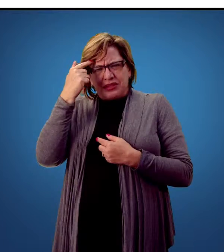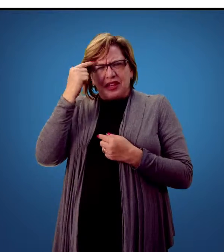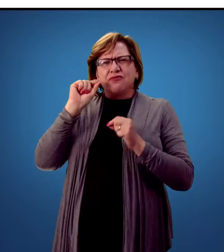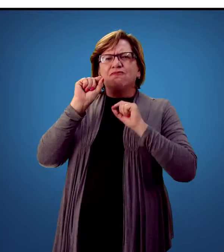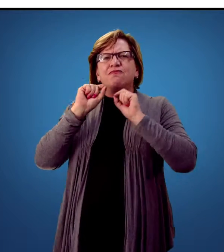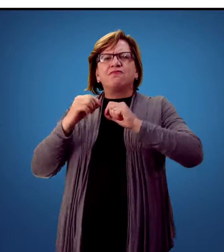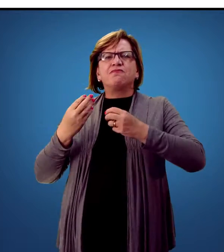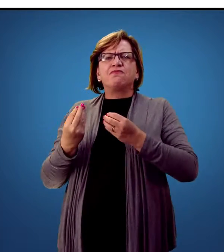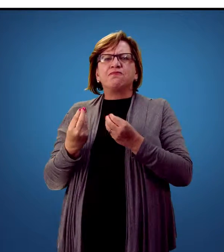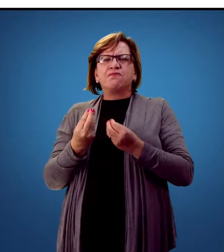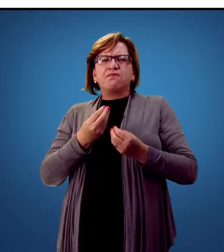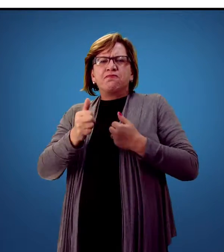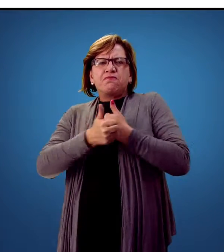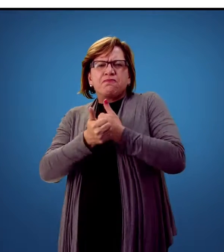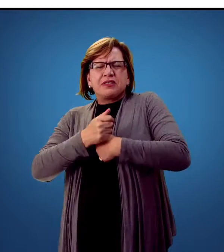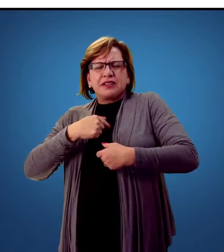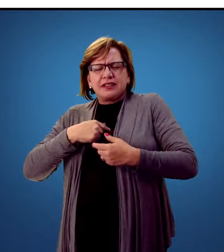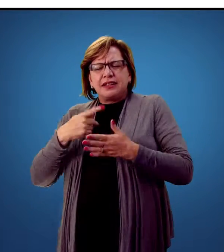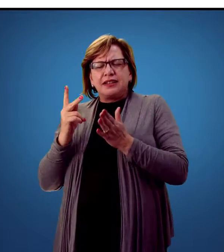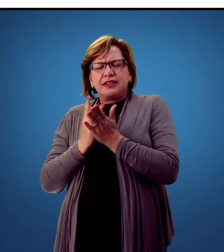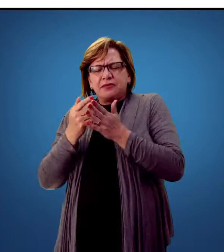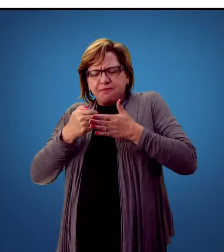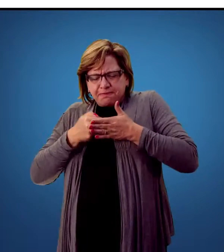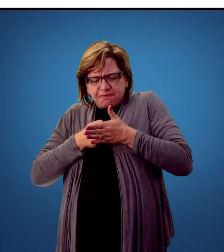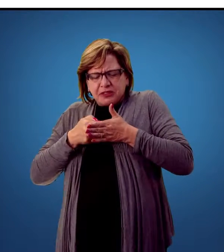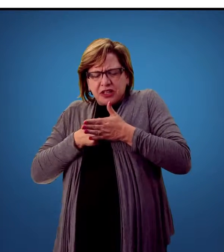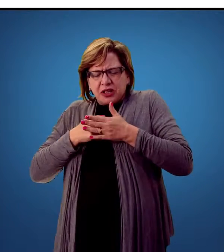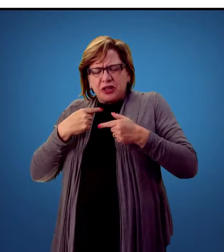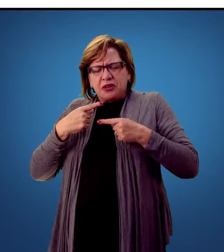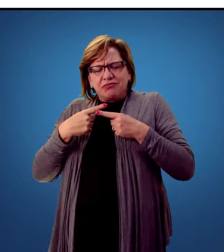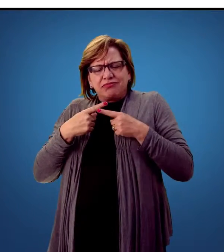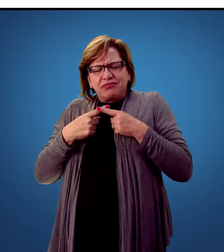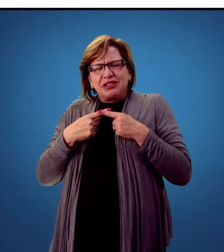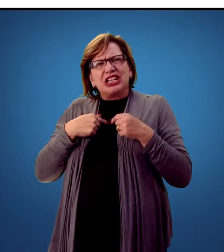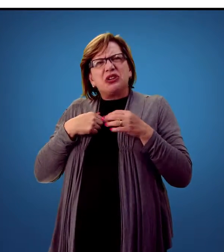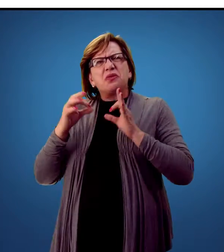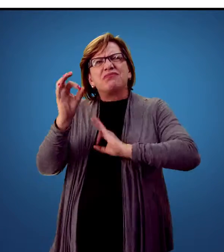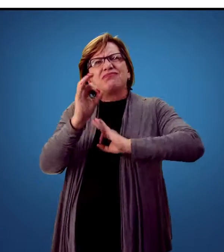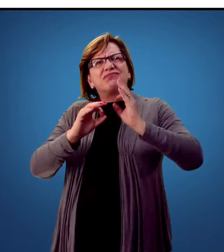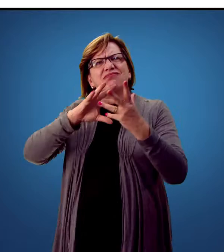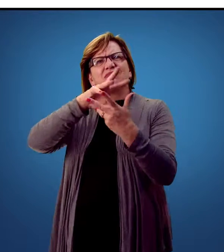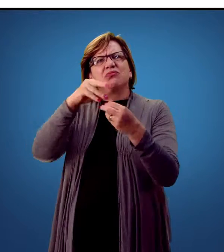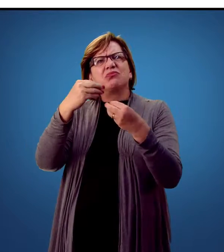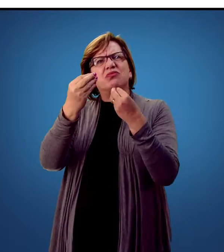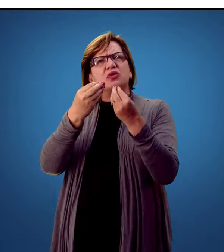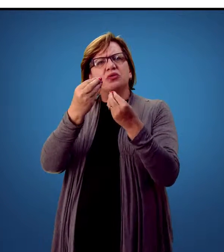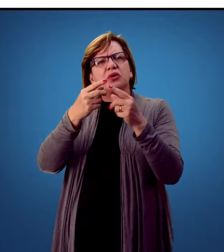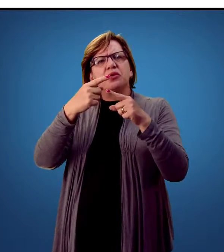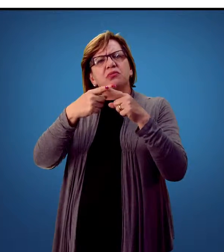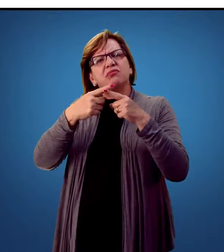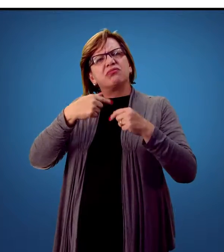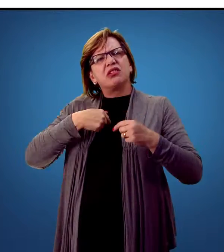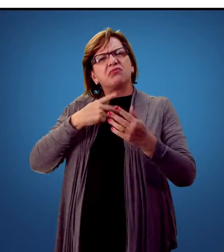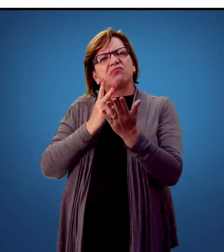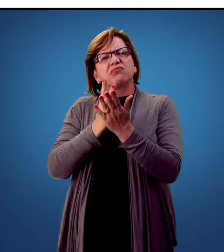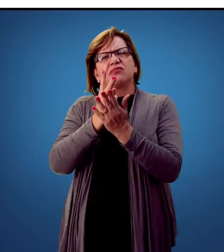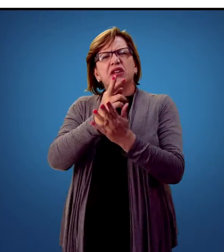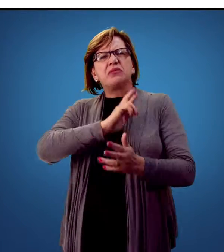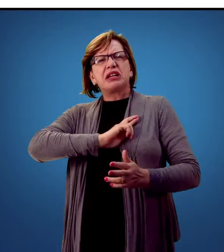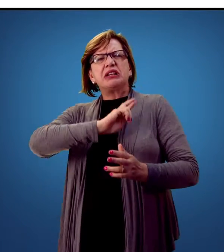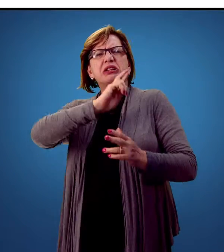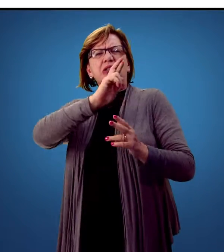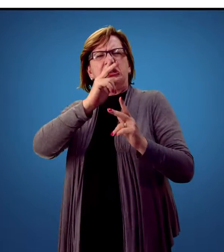volta sempre me perguntando por que será que as coisas são organizadas dessa maneira porque será que eu preciso seguir a religião